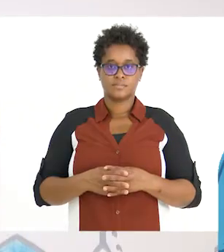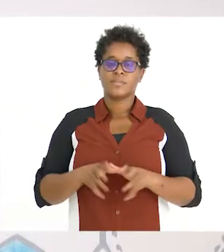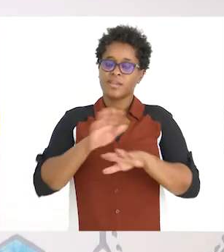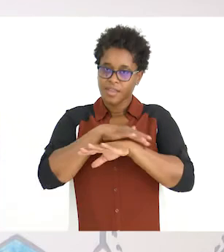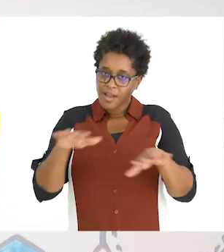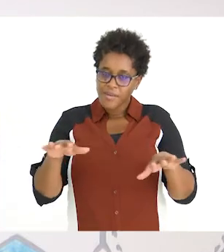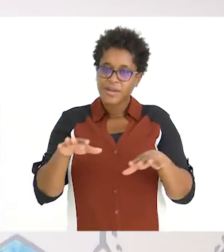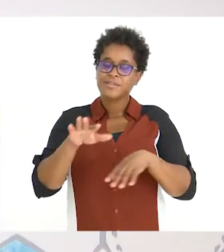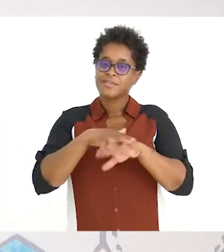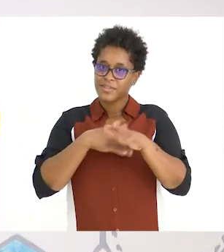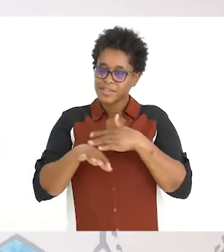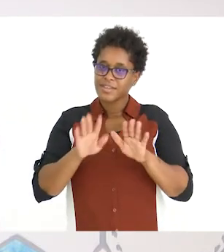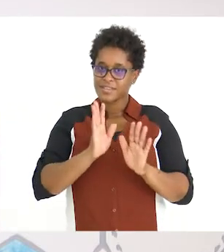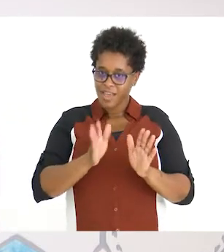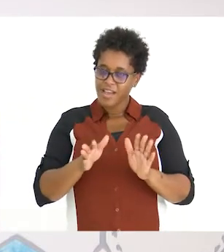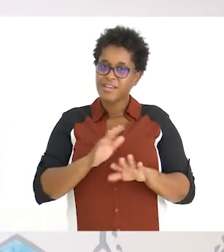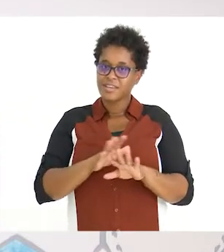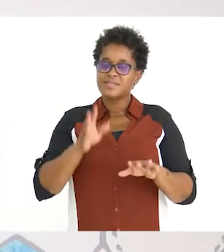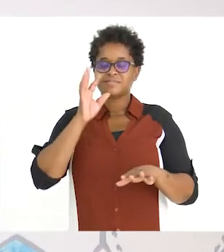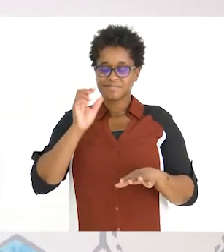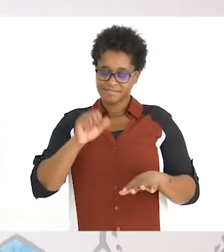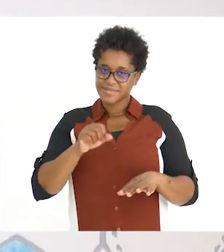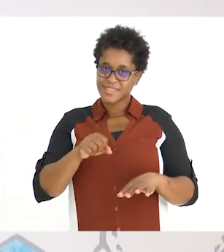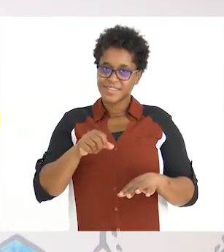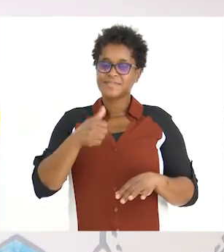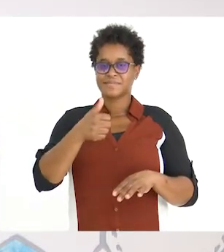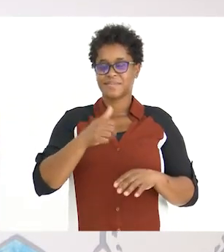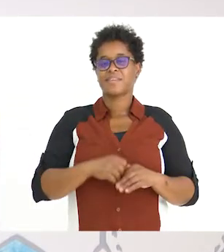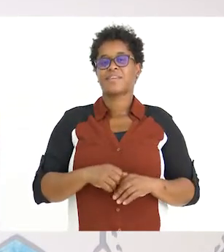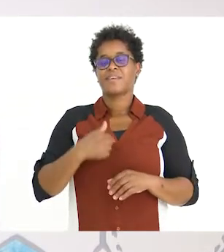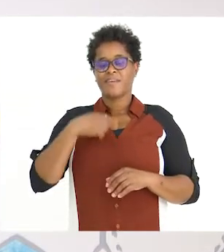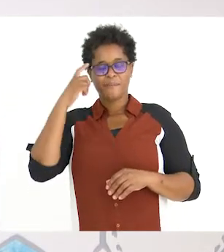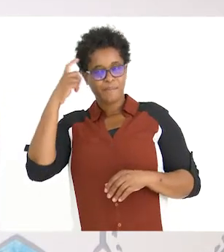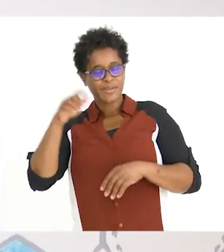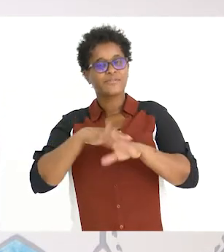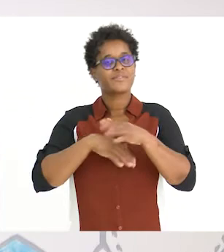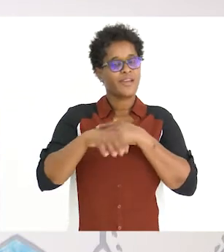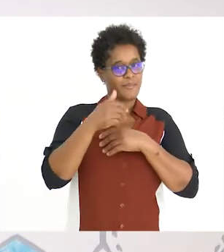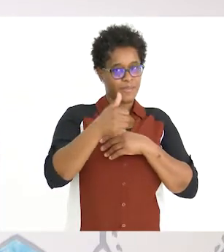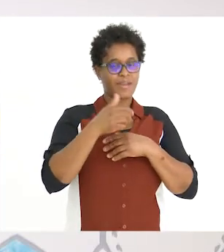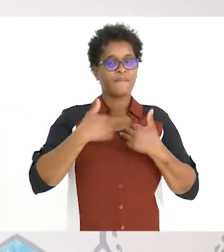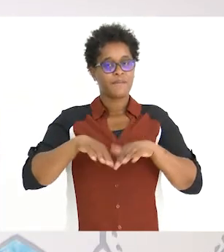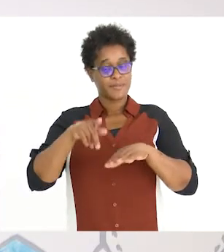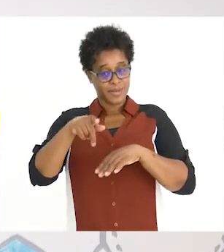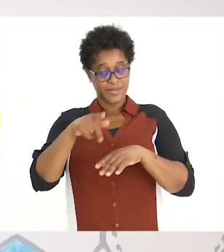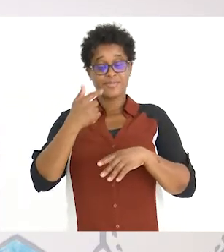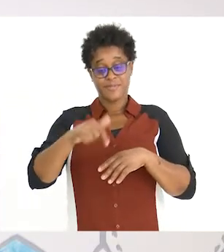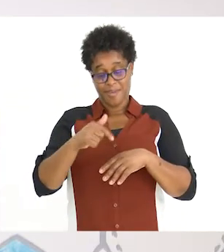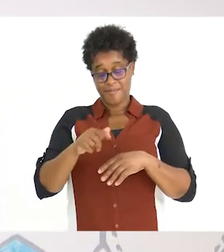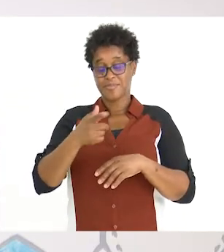Já acabaram de fazer? Sim? Eu acho que fizeram bem, mas para isso temos